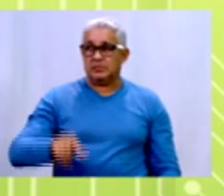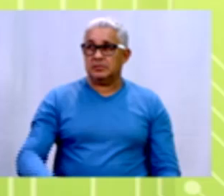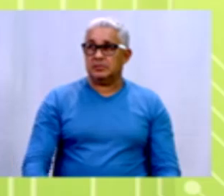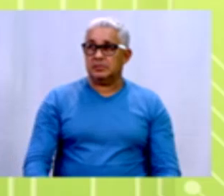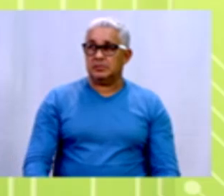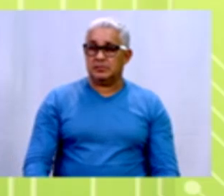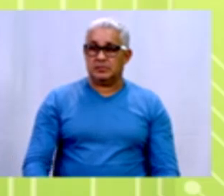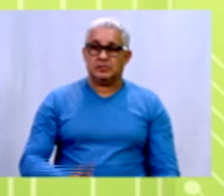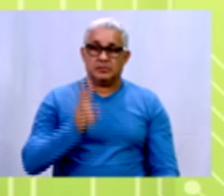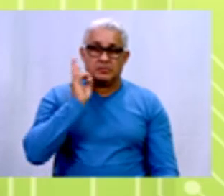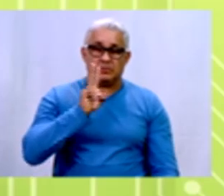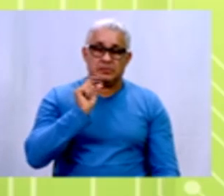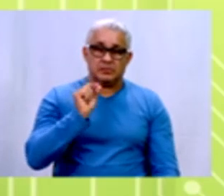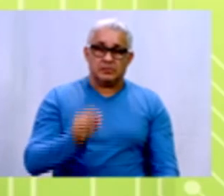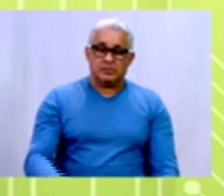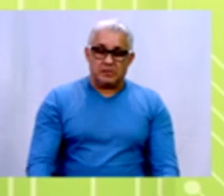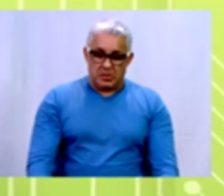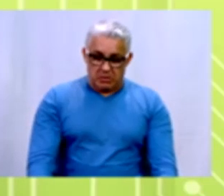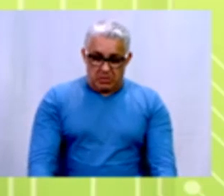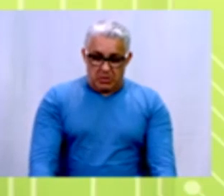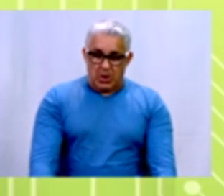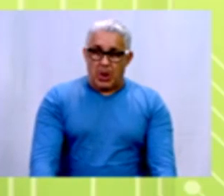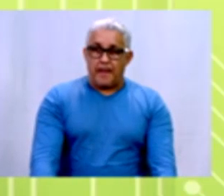A história é a seguinte,